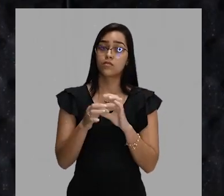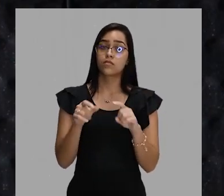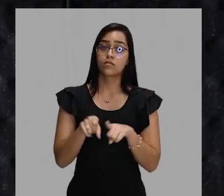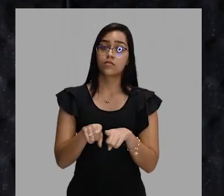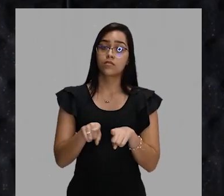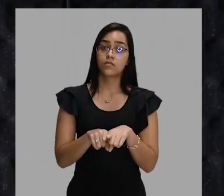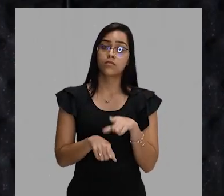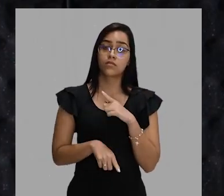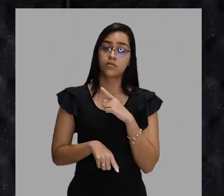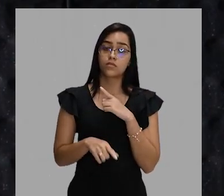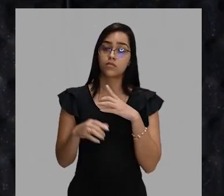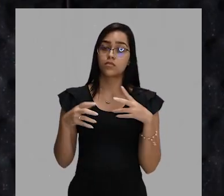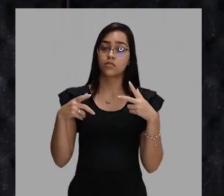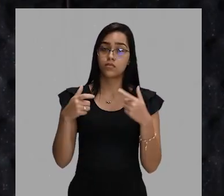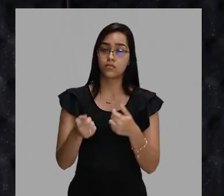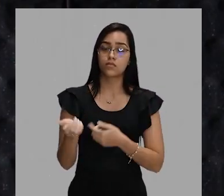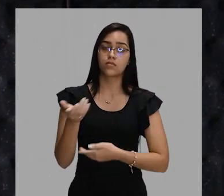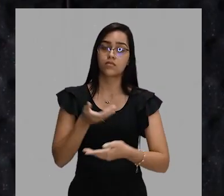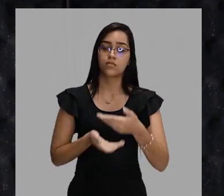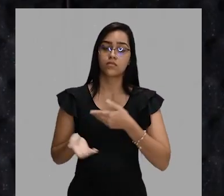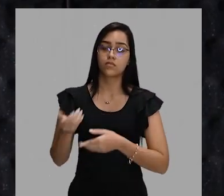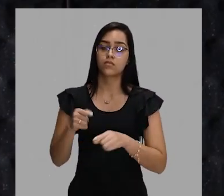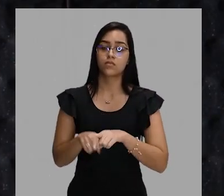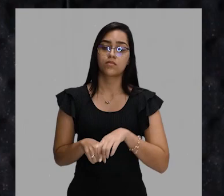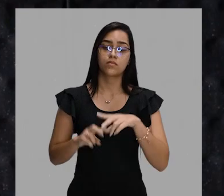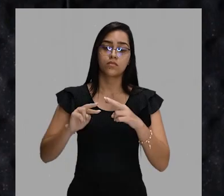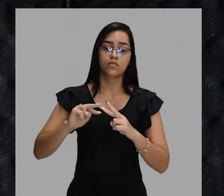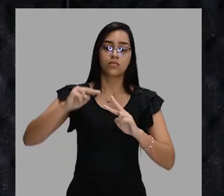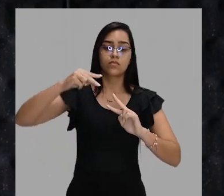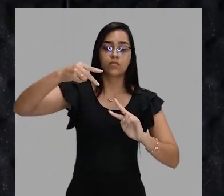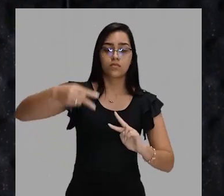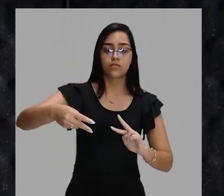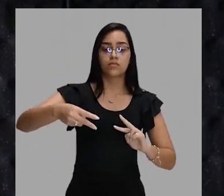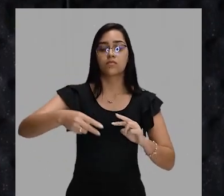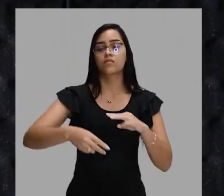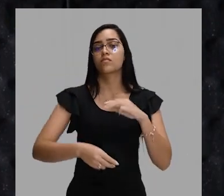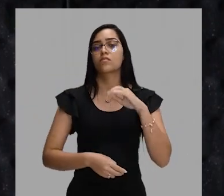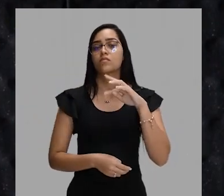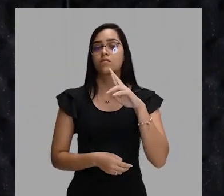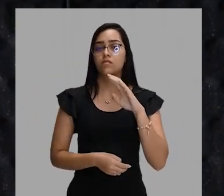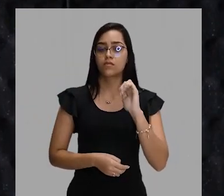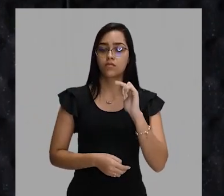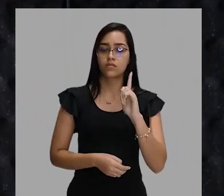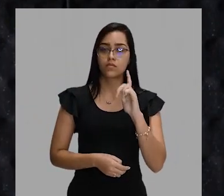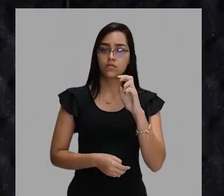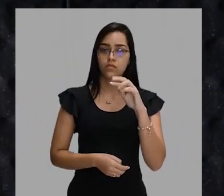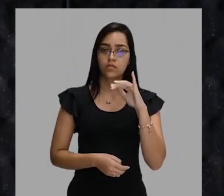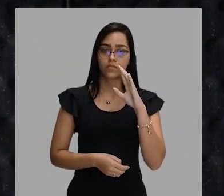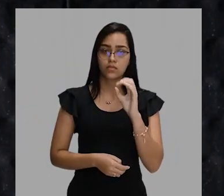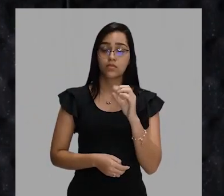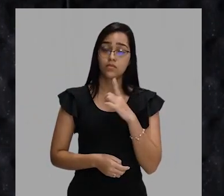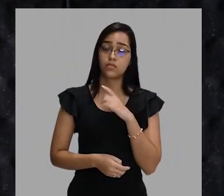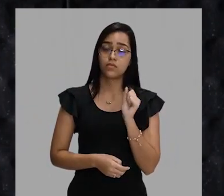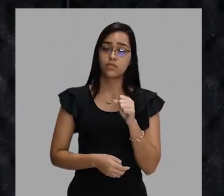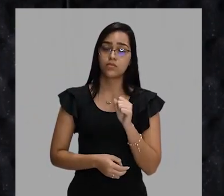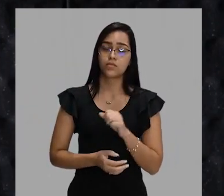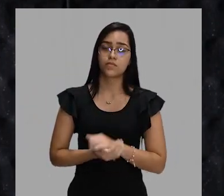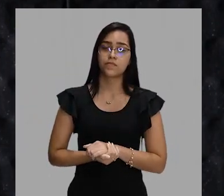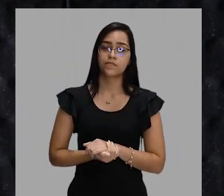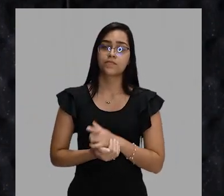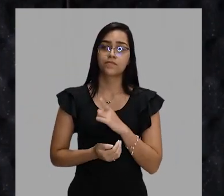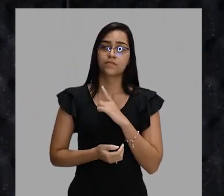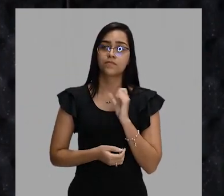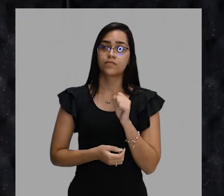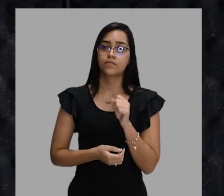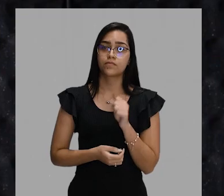vivos possuem entre si. O DNA como material genético. Todo ser vivo tem DNA como material genético. Esse